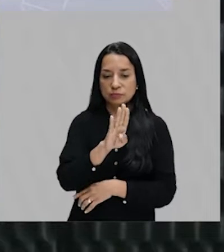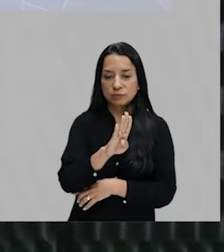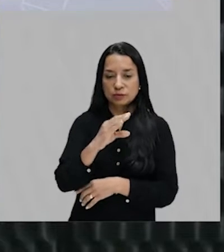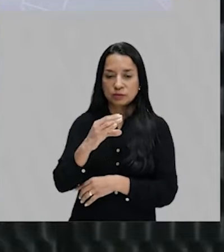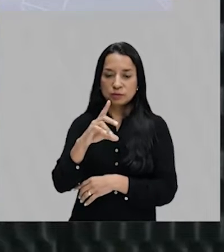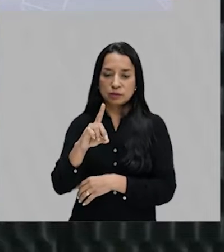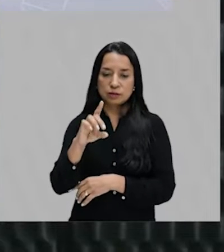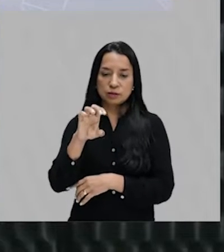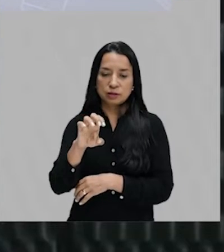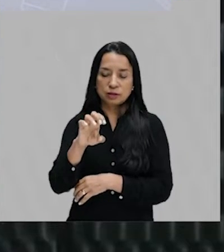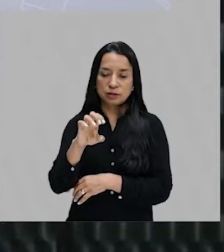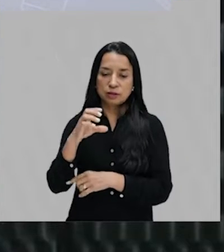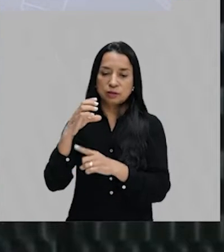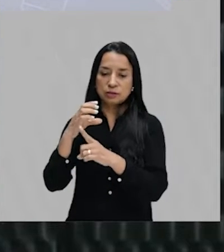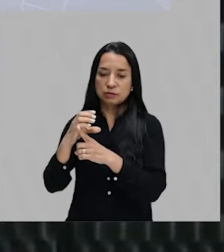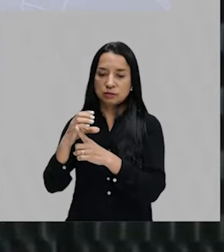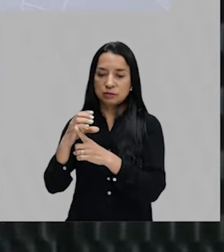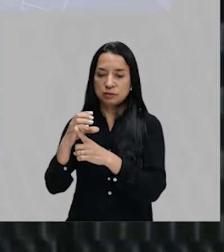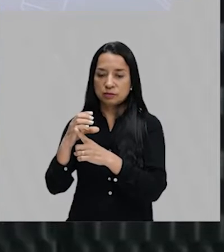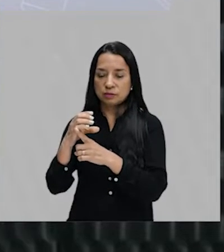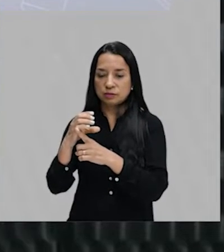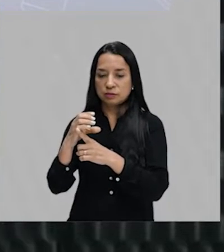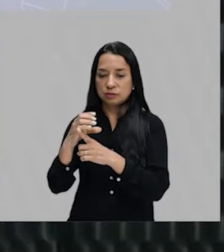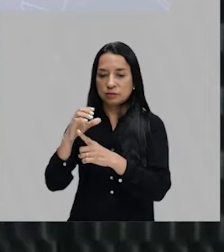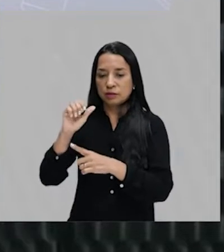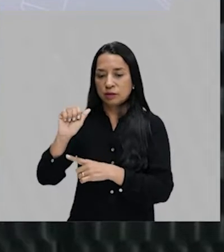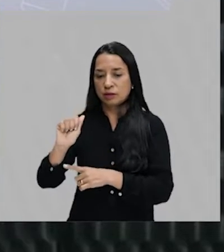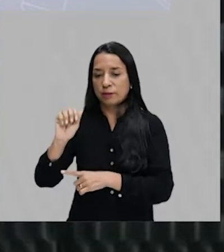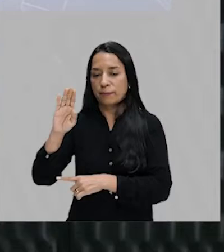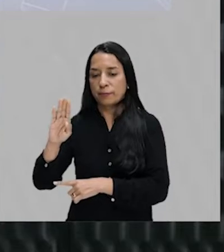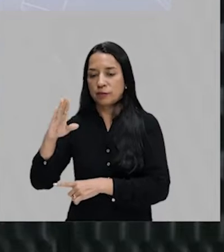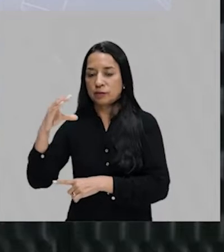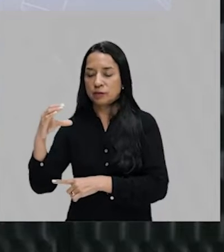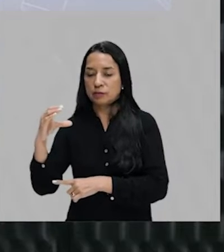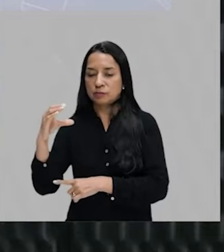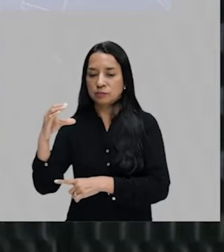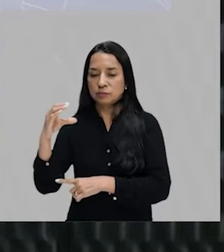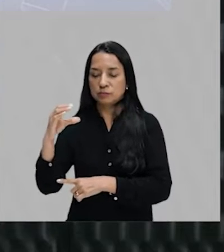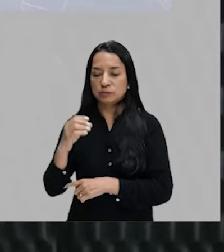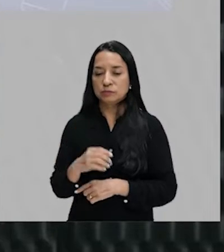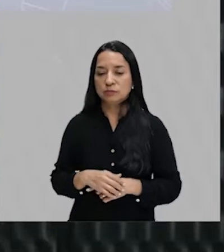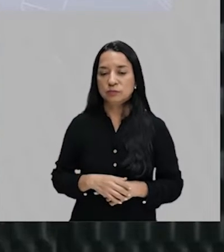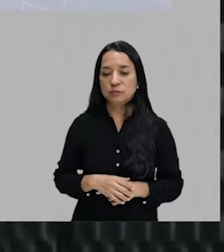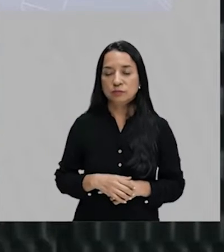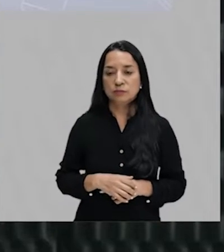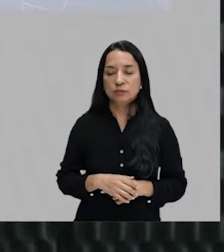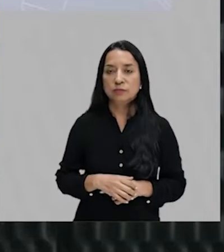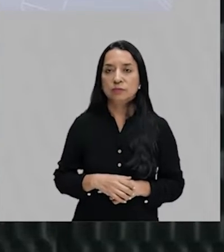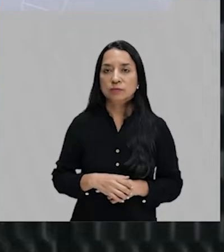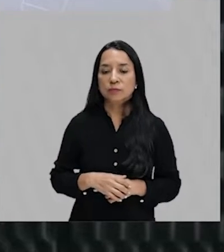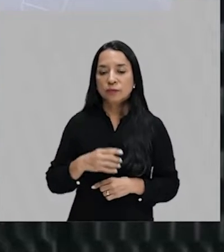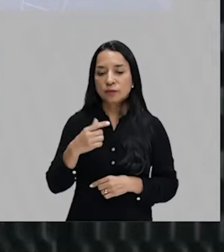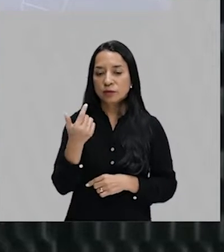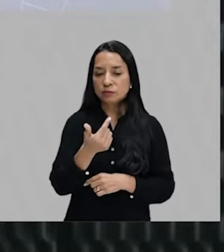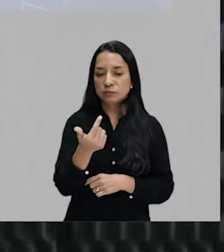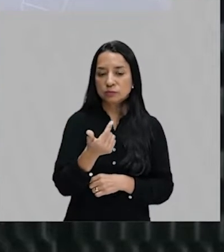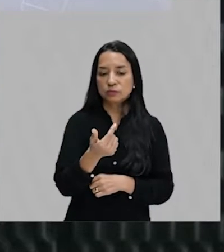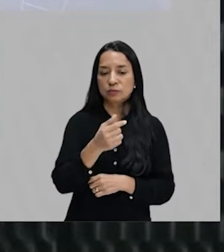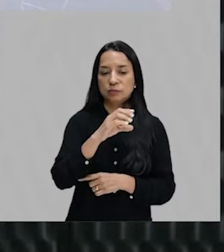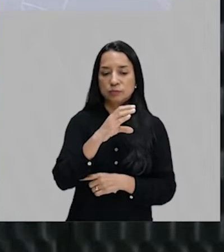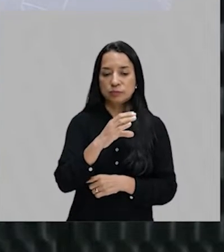b c d e e não contém o conjunto formado pelos elementos ABC olha essa